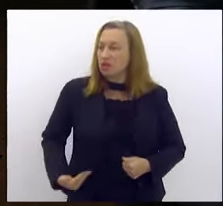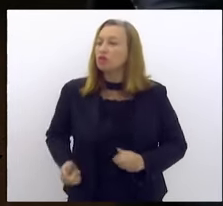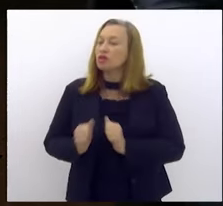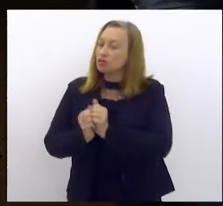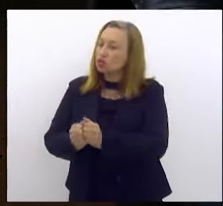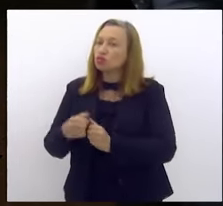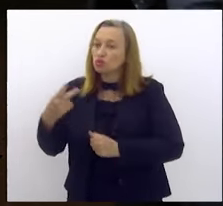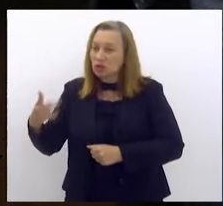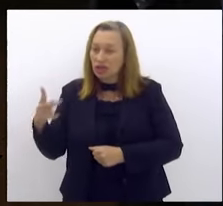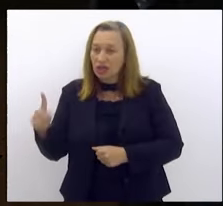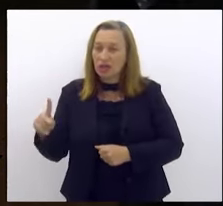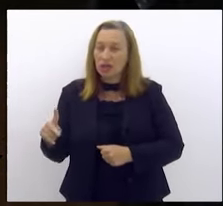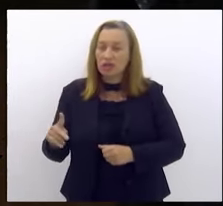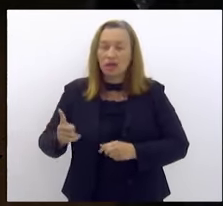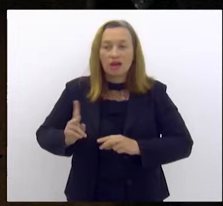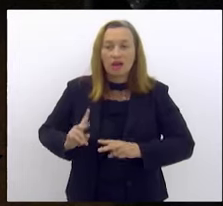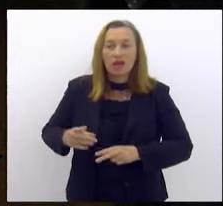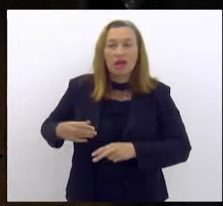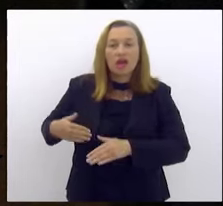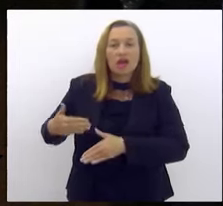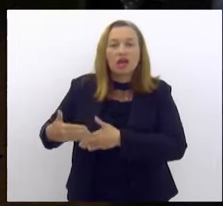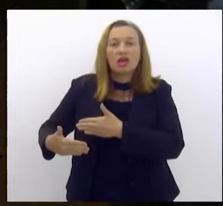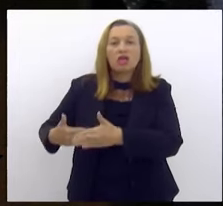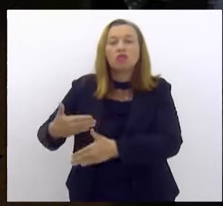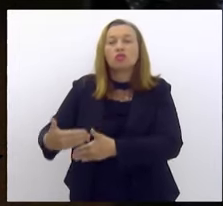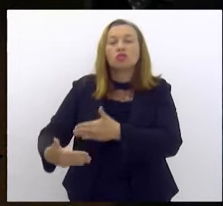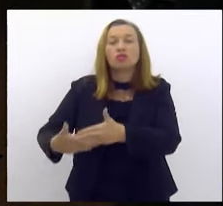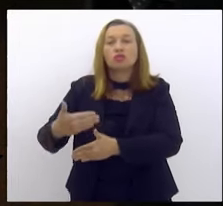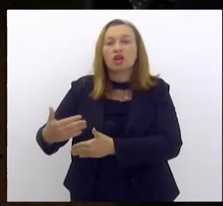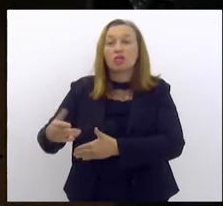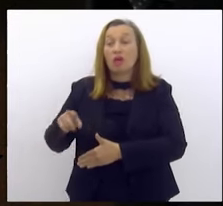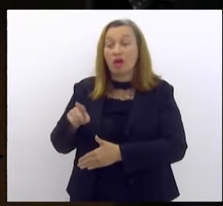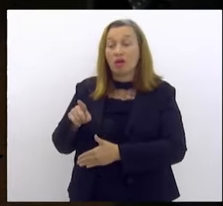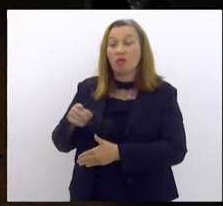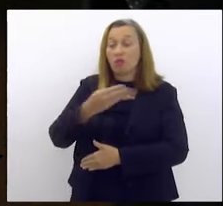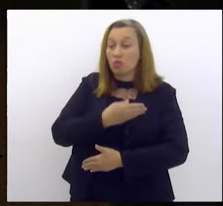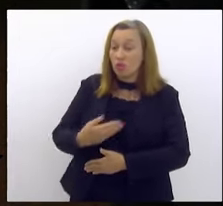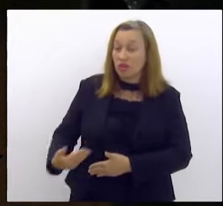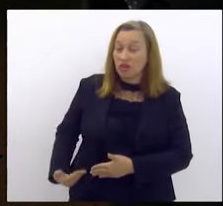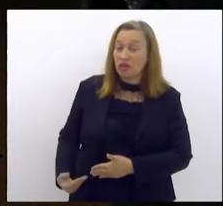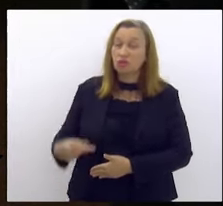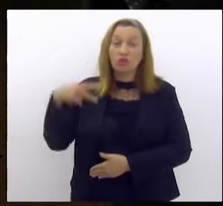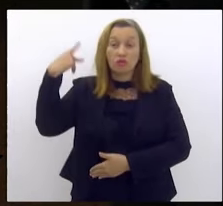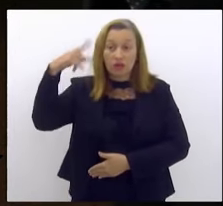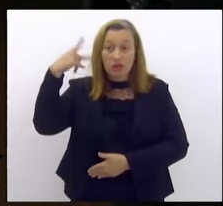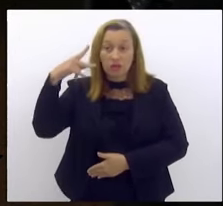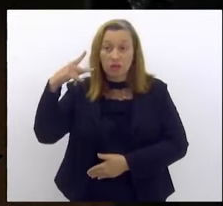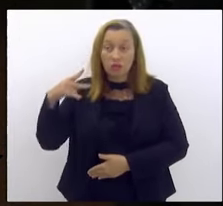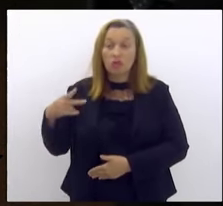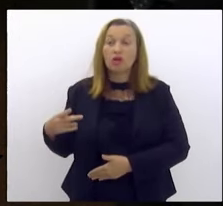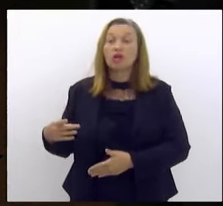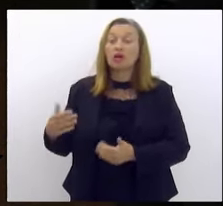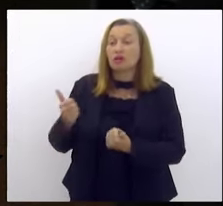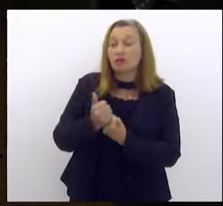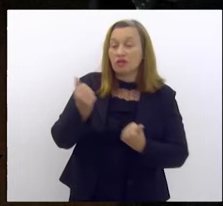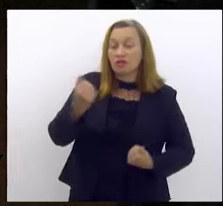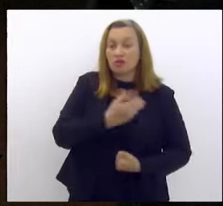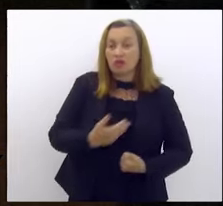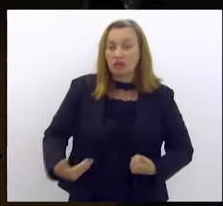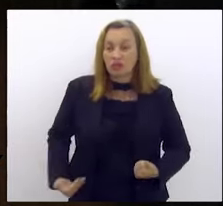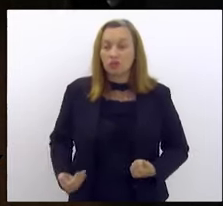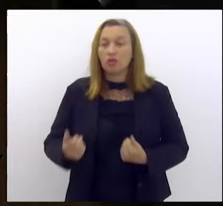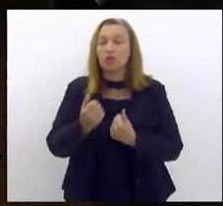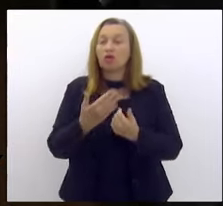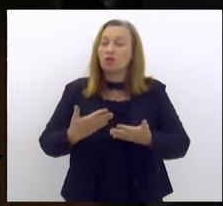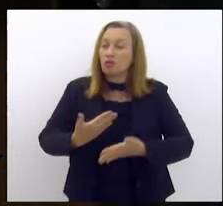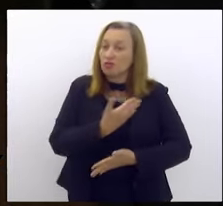estive ao lado dele nessa eleição, que nós derrotamos um candidato antagonista, sob o ponto de vista ideológico da gente. Então, saímos vencedores